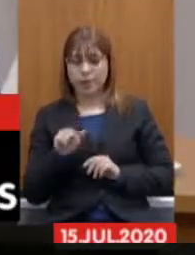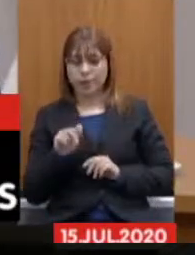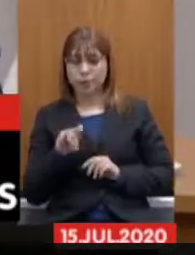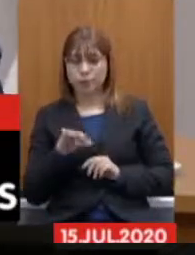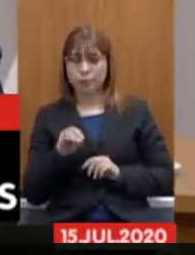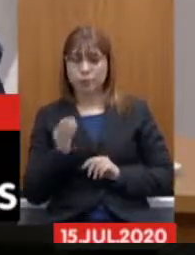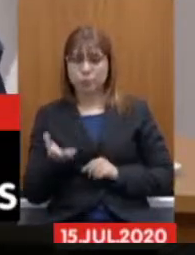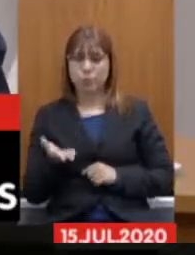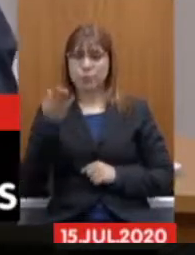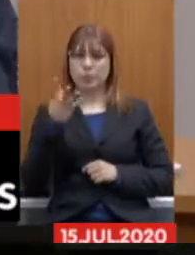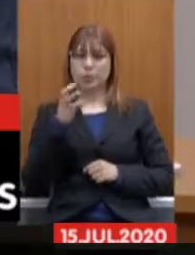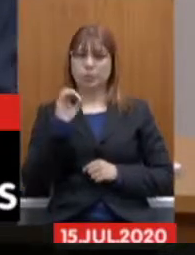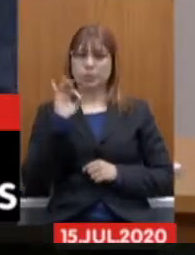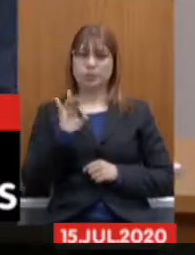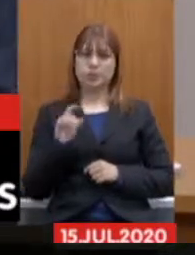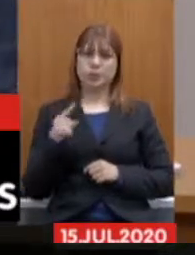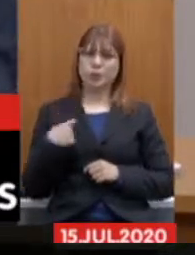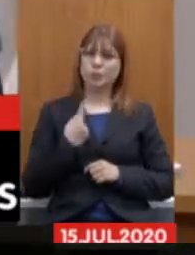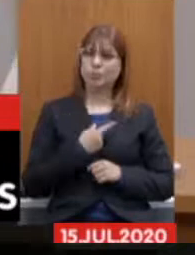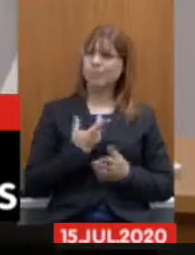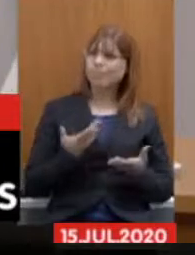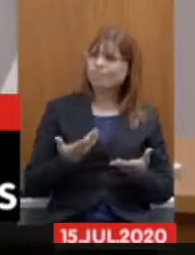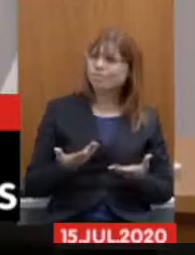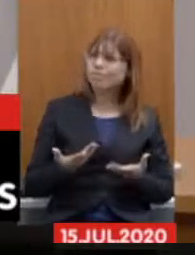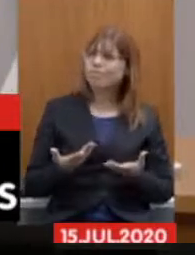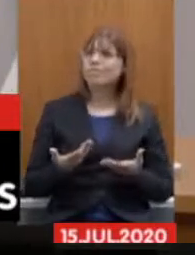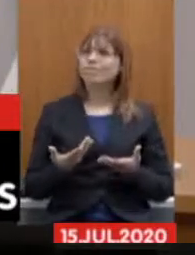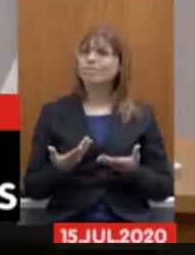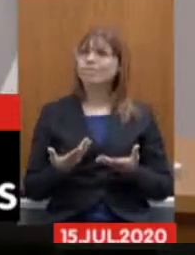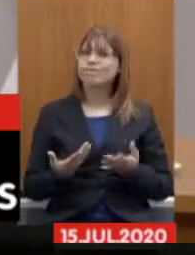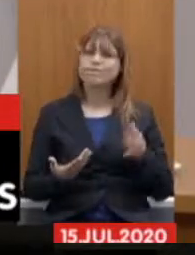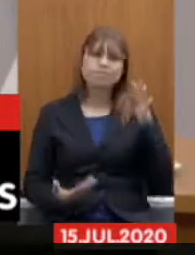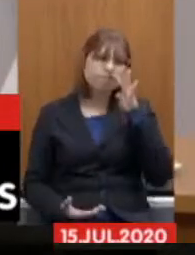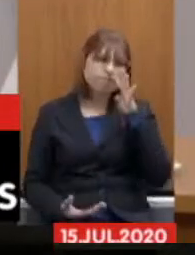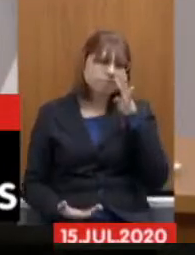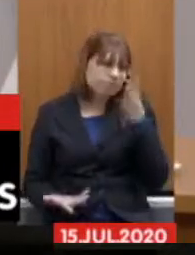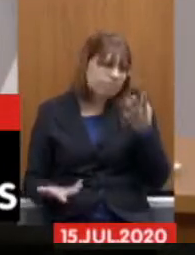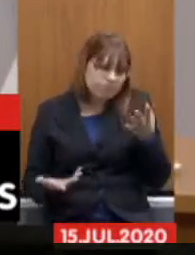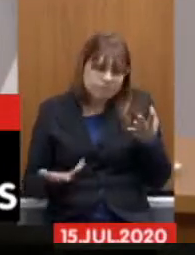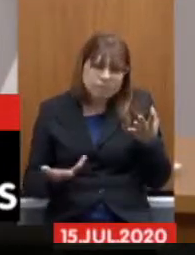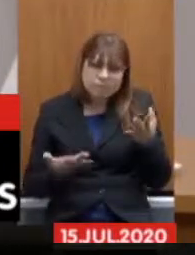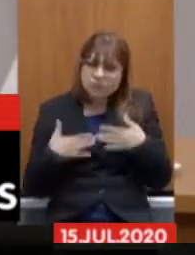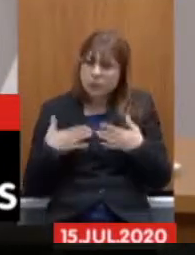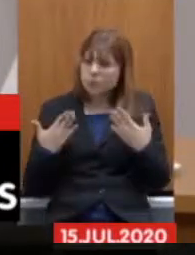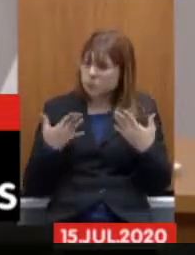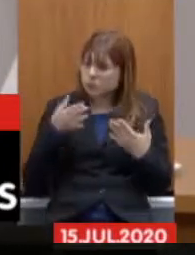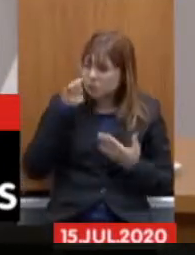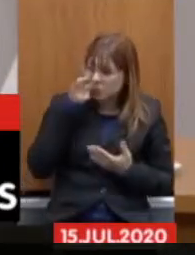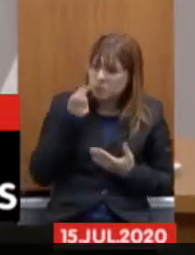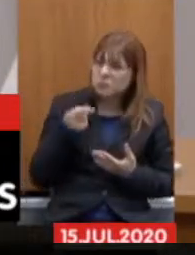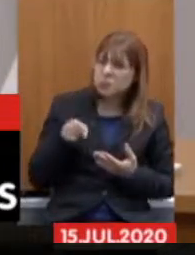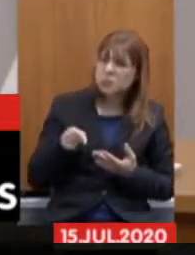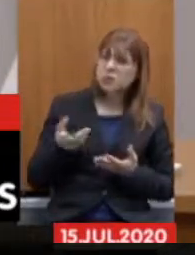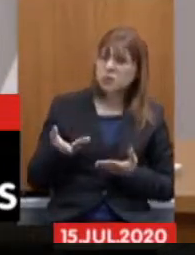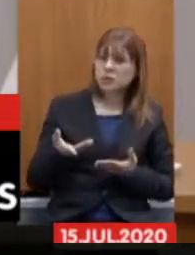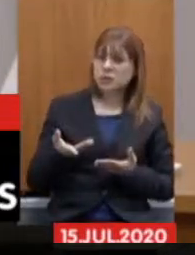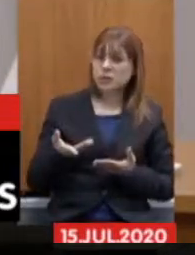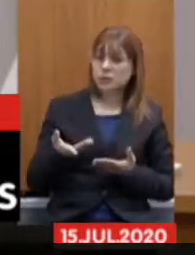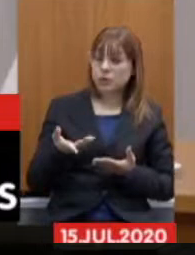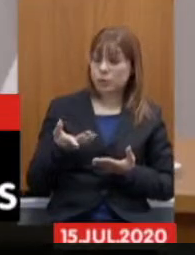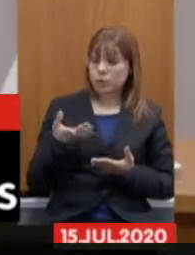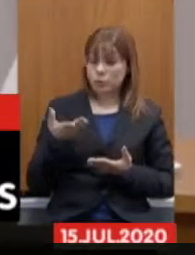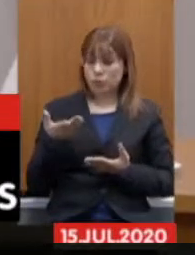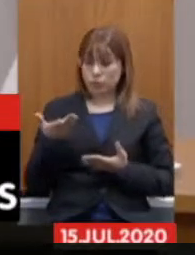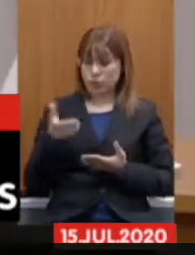por cento e isso é uma coleção que muito nos chama a atenção o colega que está aí no linear né no